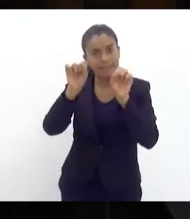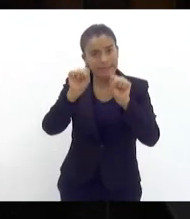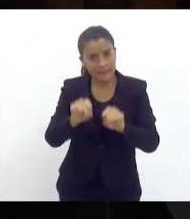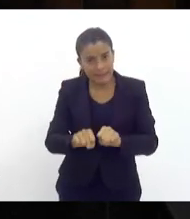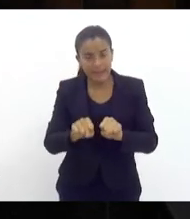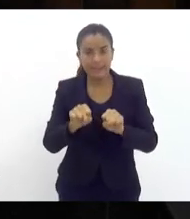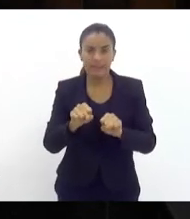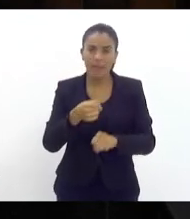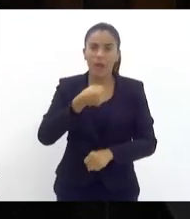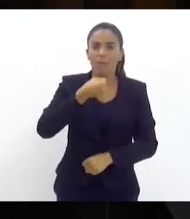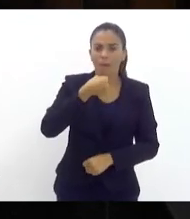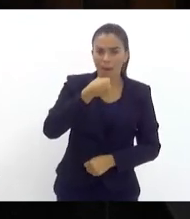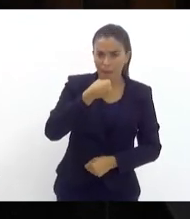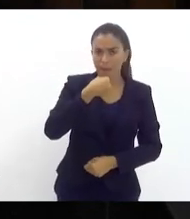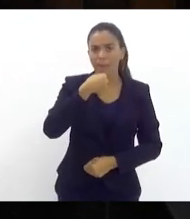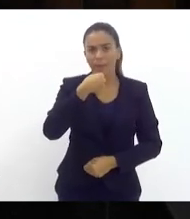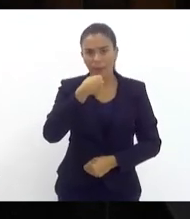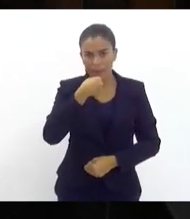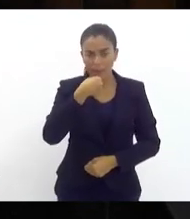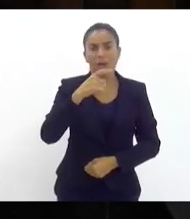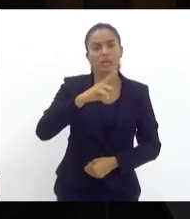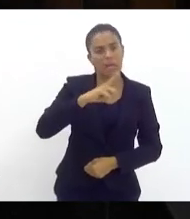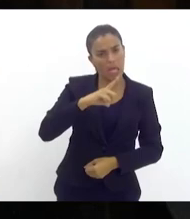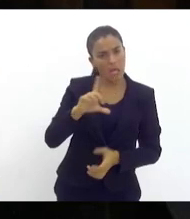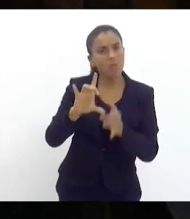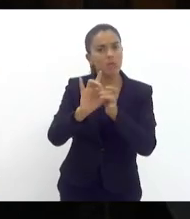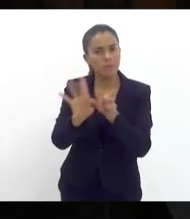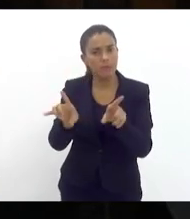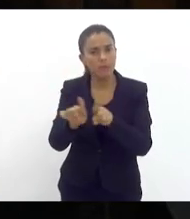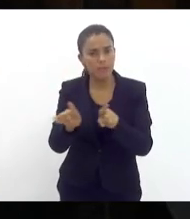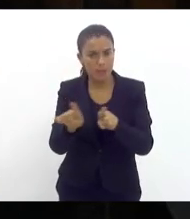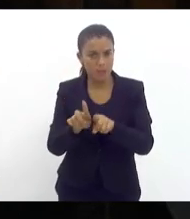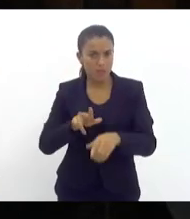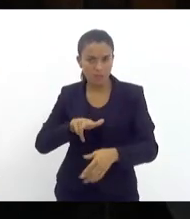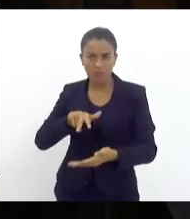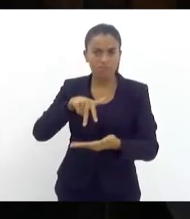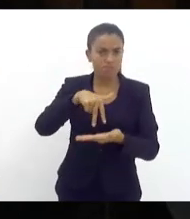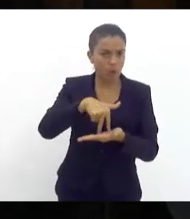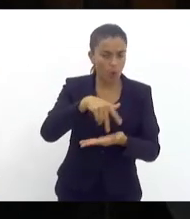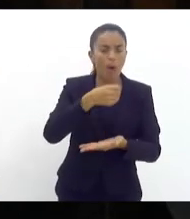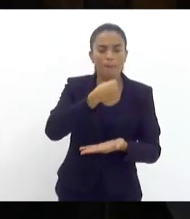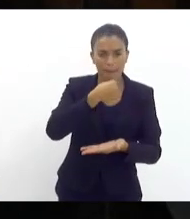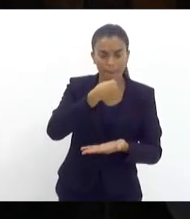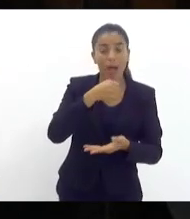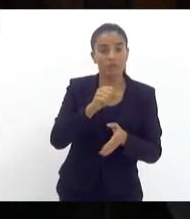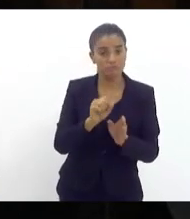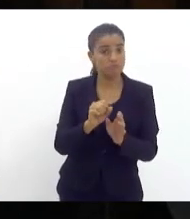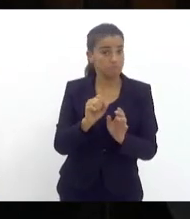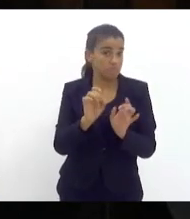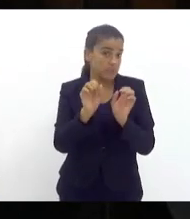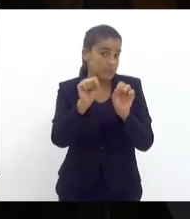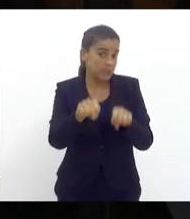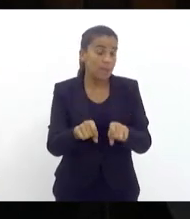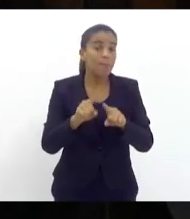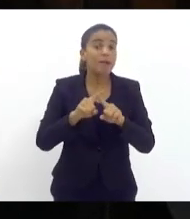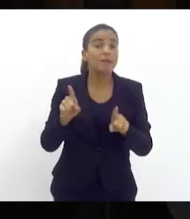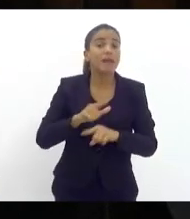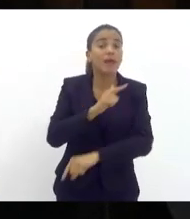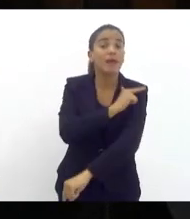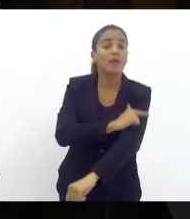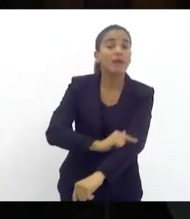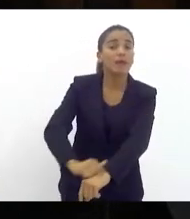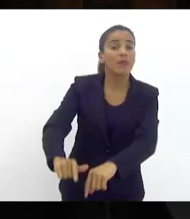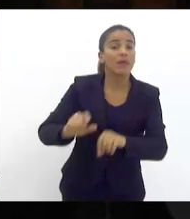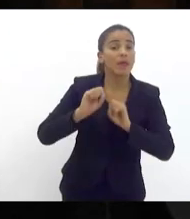o microfone de a parte temos liberdade de usar aqui a Tribuna mas isso para isso para disciplinar isso tem o nosso